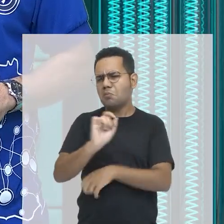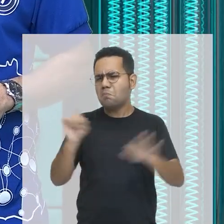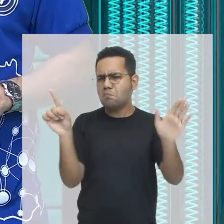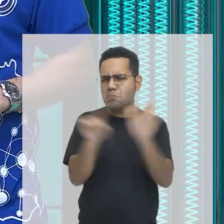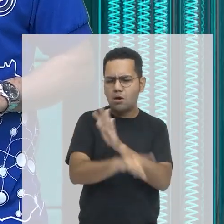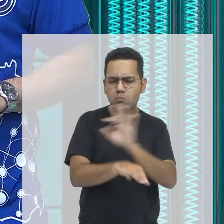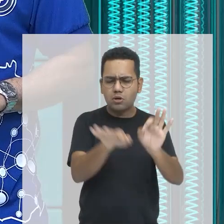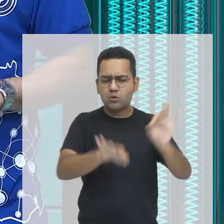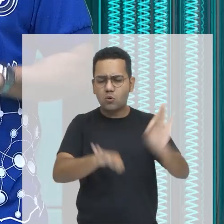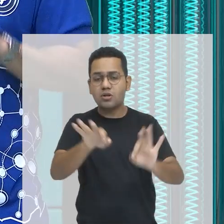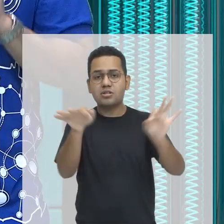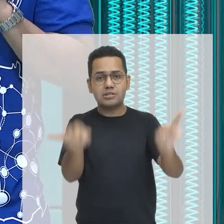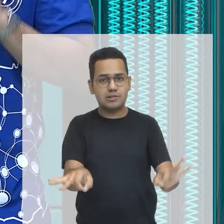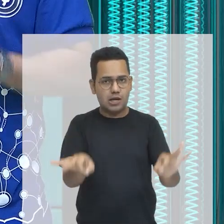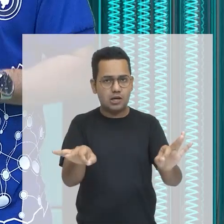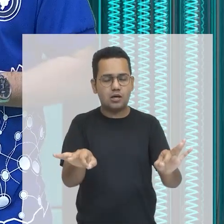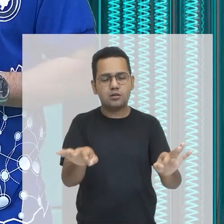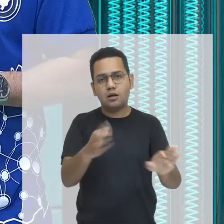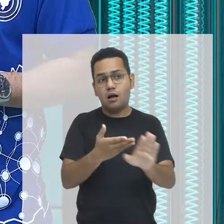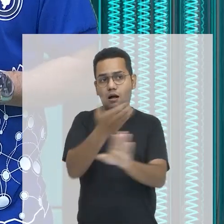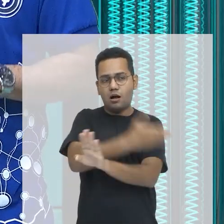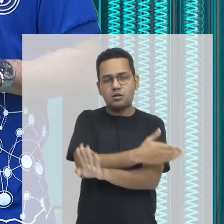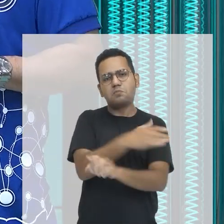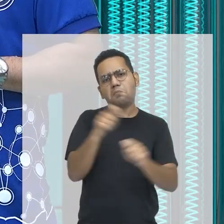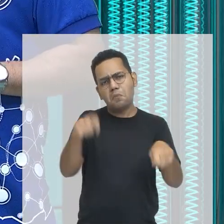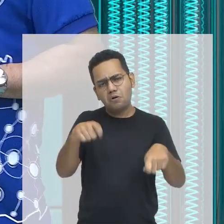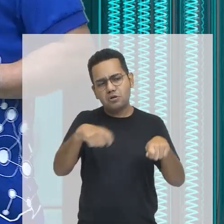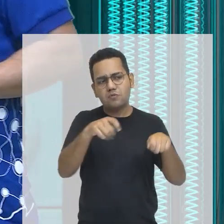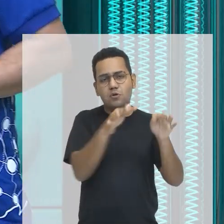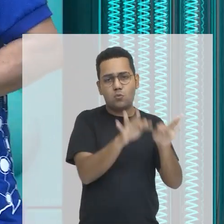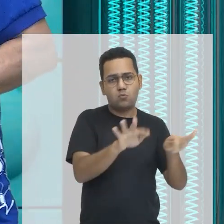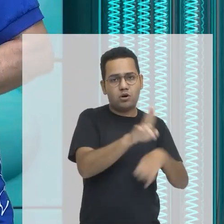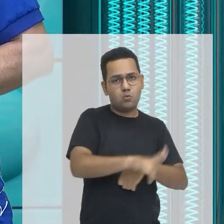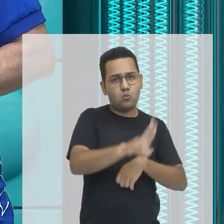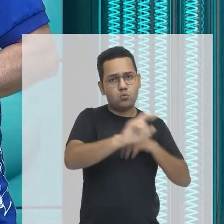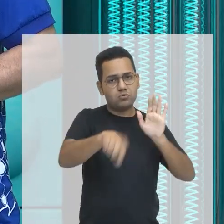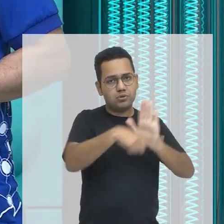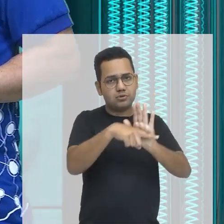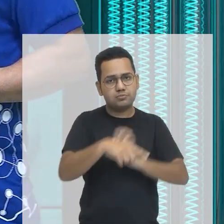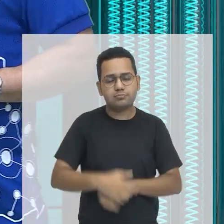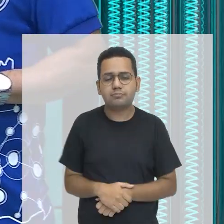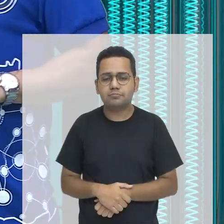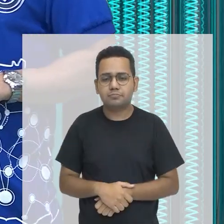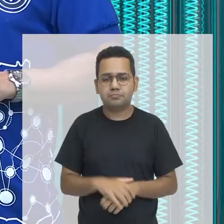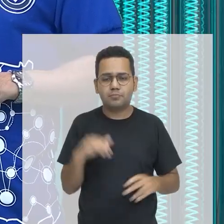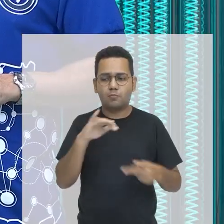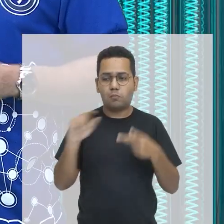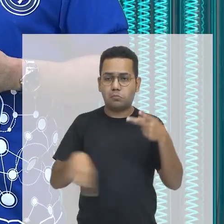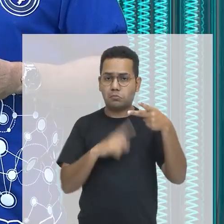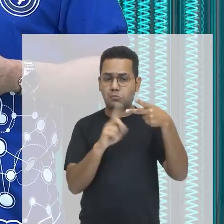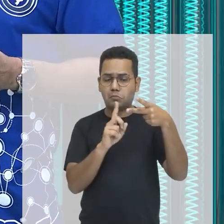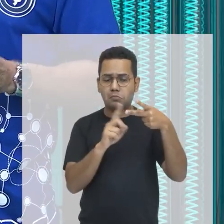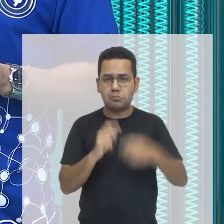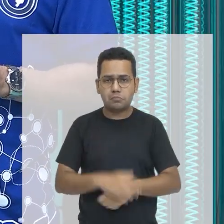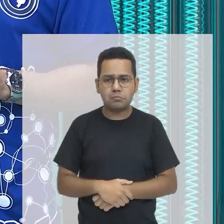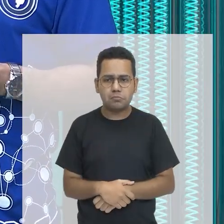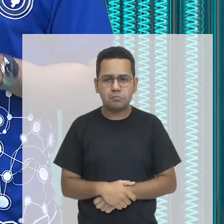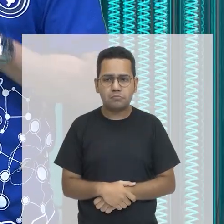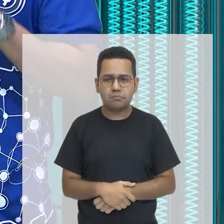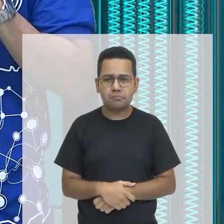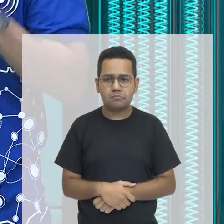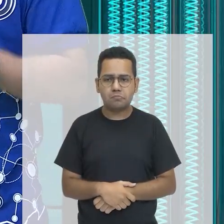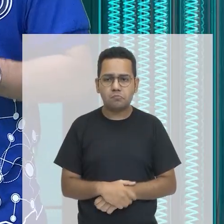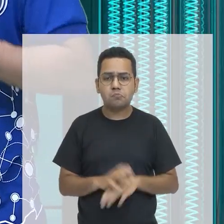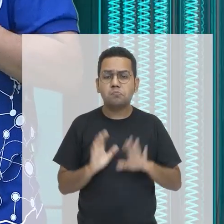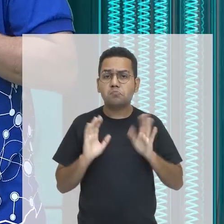para colocar essa frase na forma negativa, eu vou precisar de um verbo auxiliar, que será sempre o do. Aqui, gente, eu tenho uma